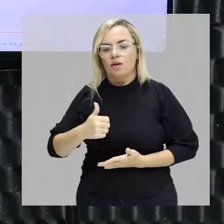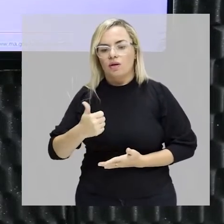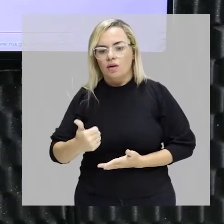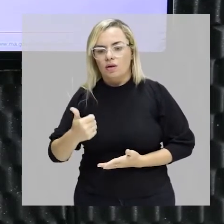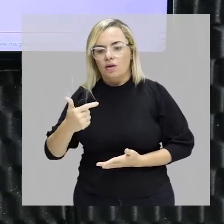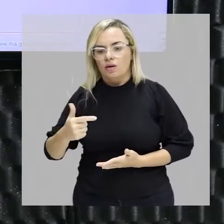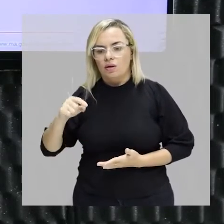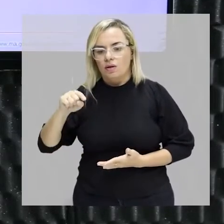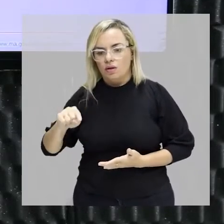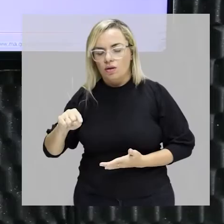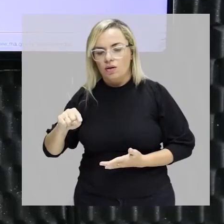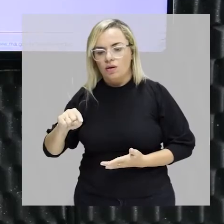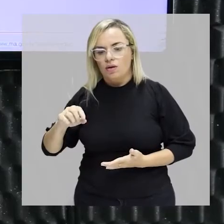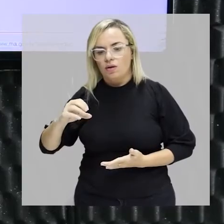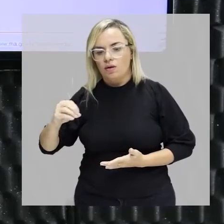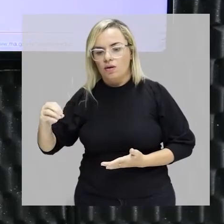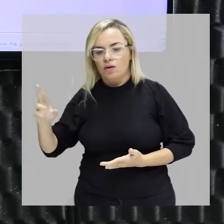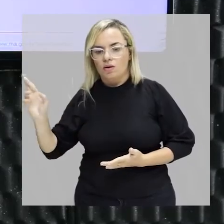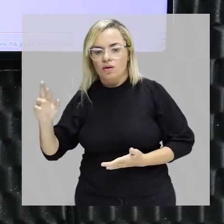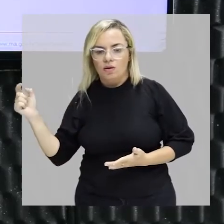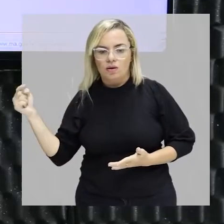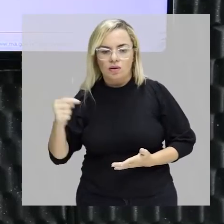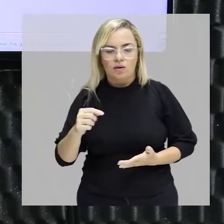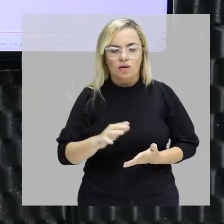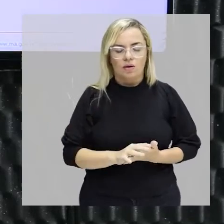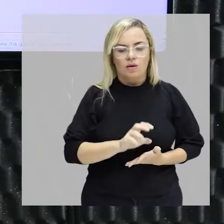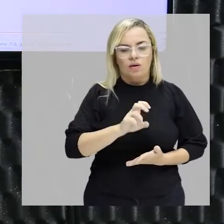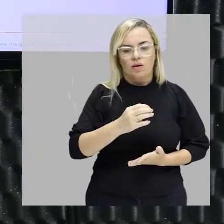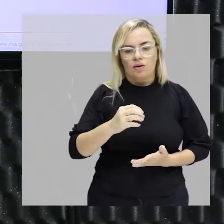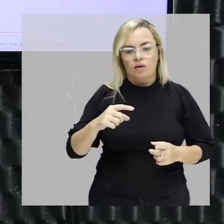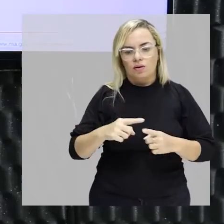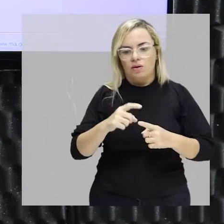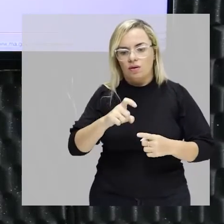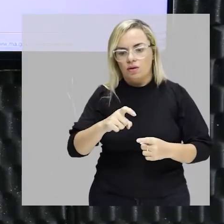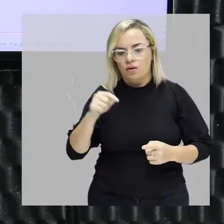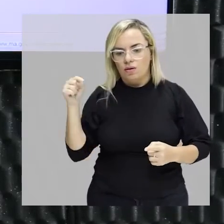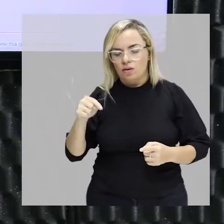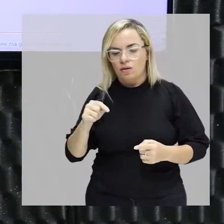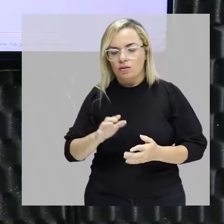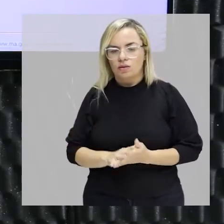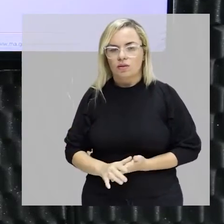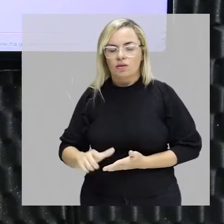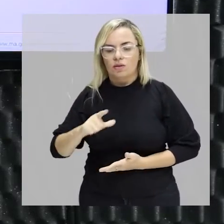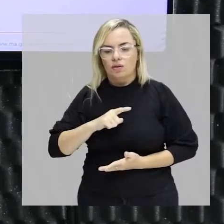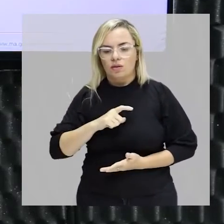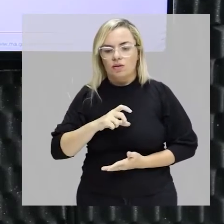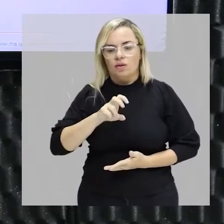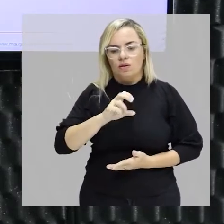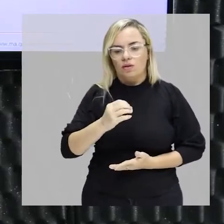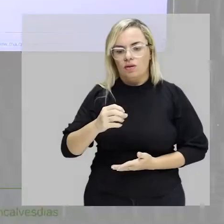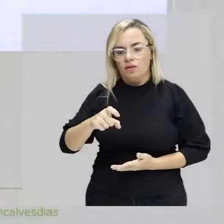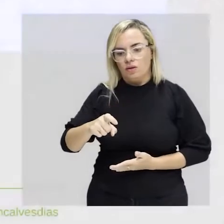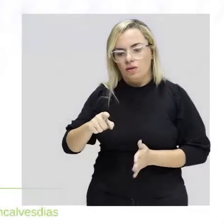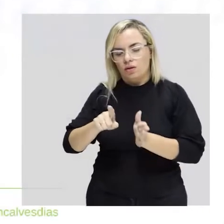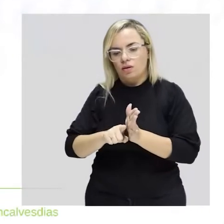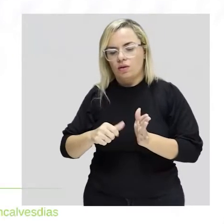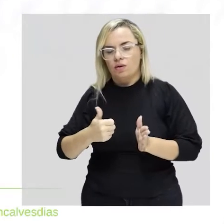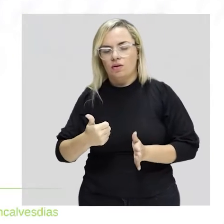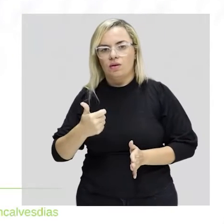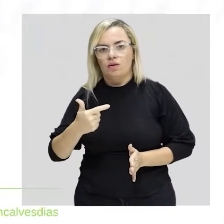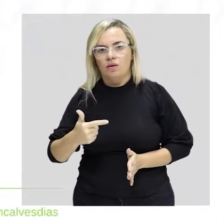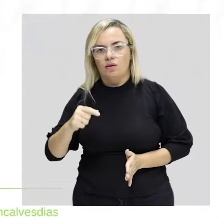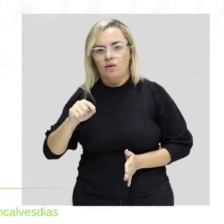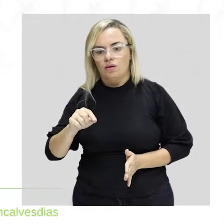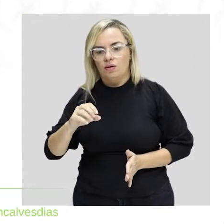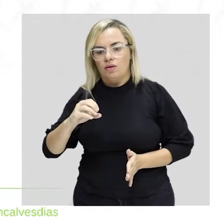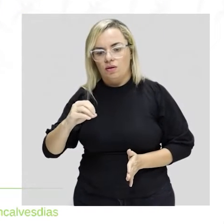receita foi de 50 vezes X, então eu tenho L de X igual a 50 vezes X menos os 12.000. E